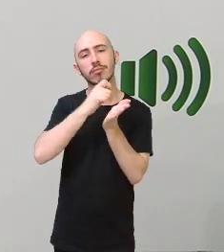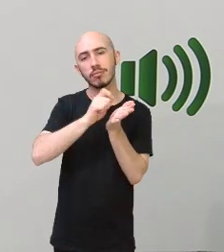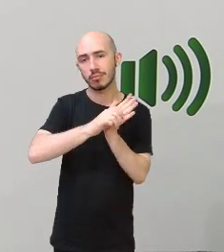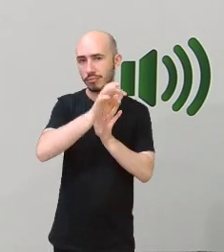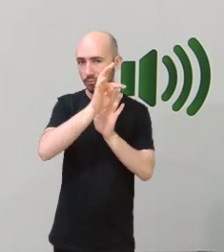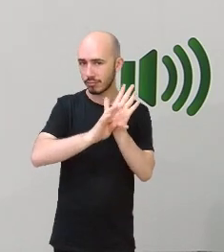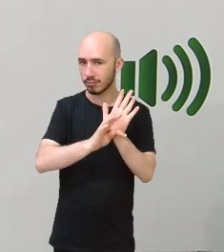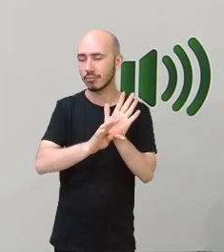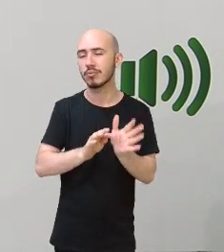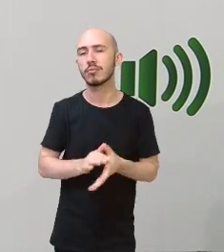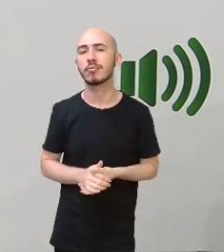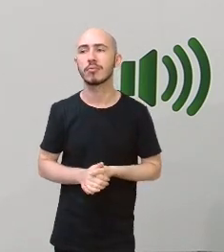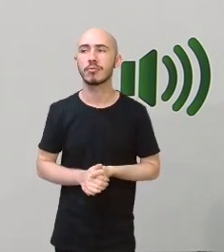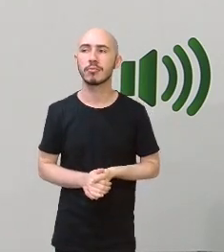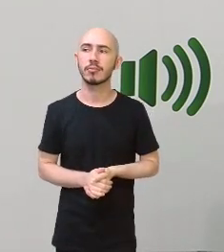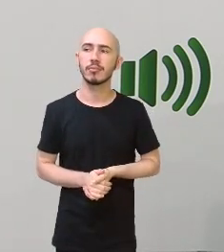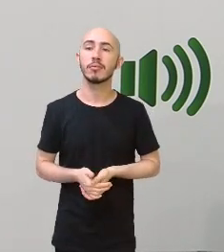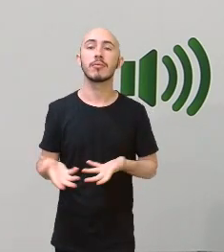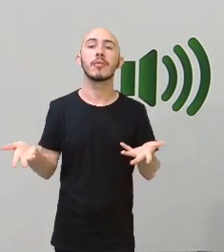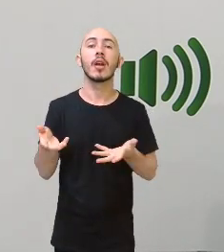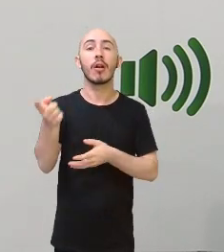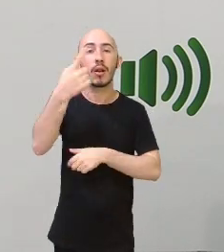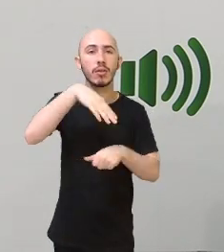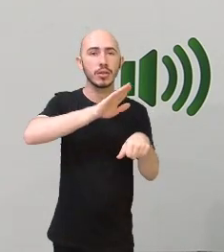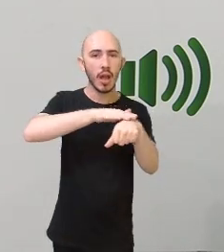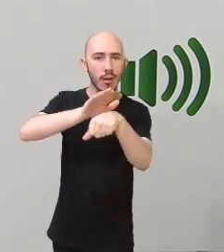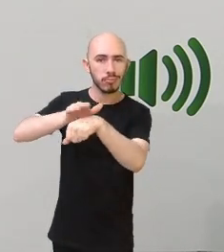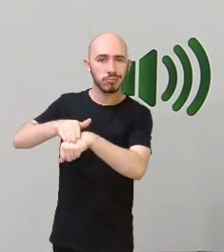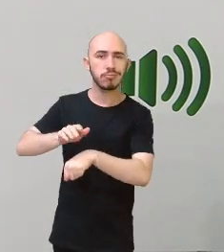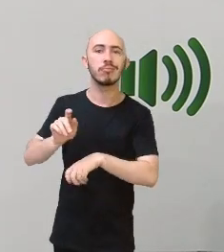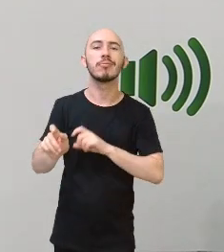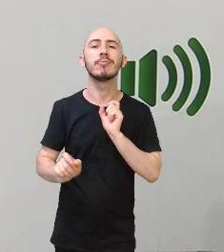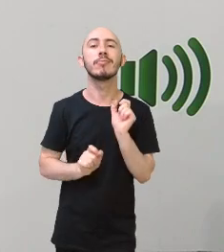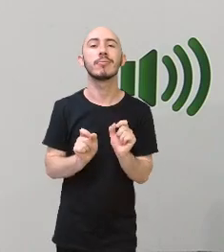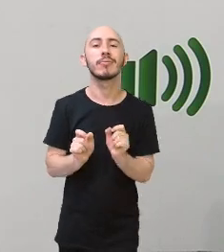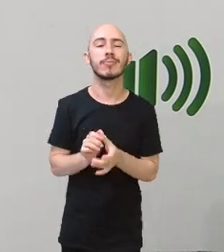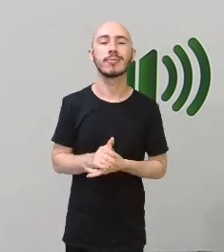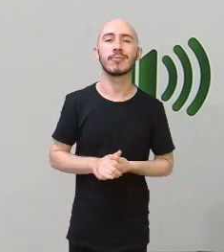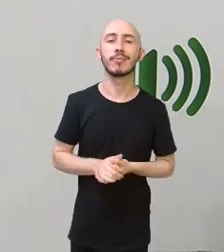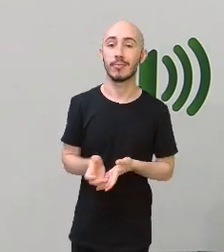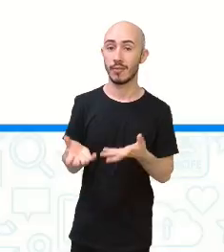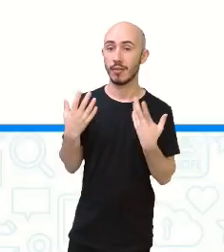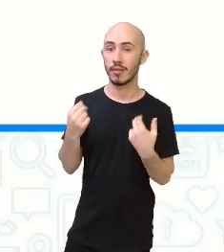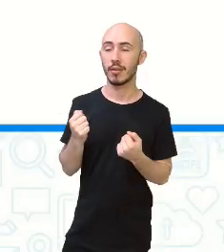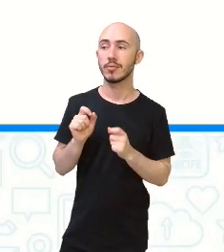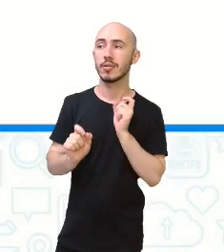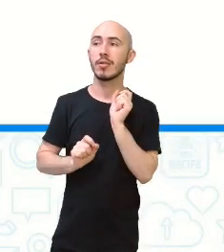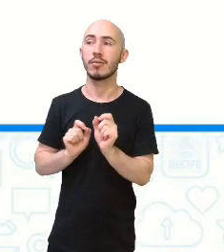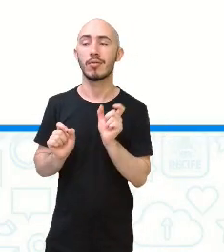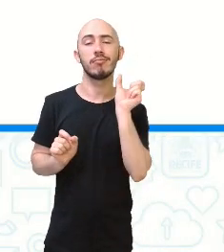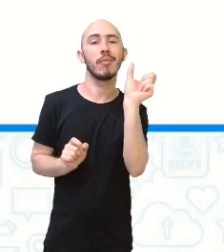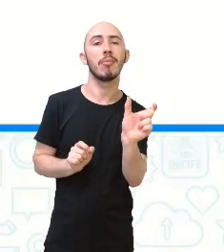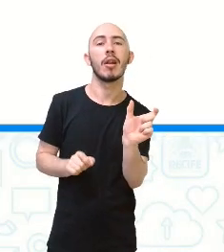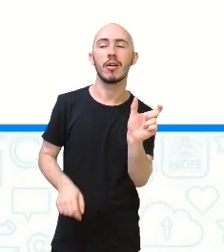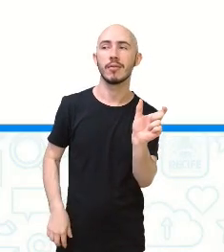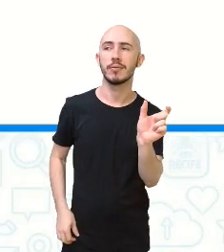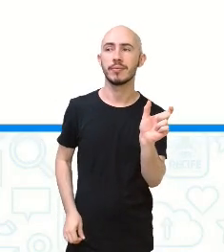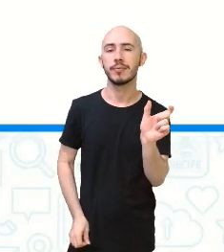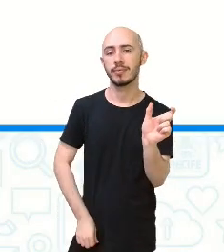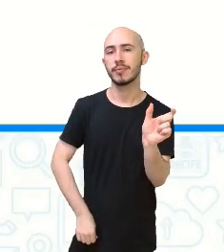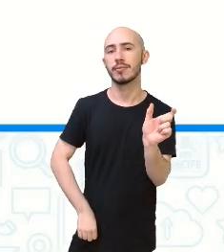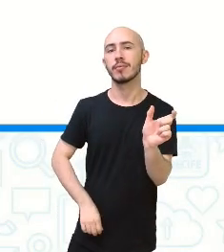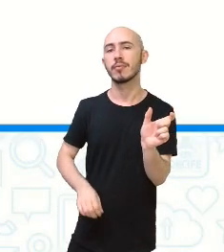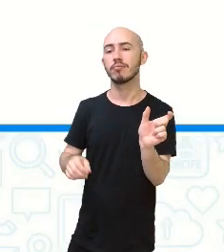texto que você vai fazer, tá? Agora é com você. Olha aí. Vamos relacionar o verbete ao